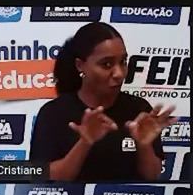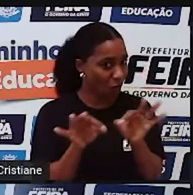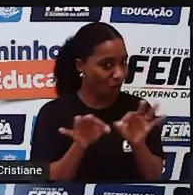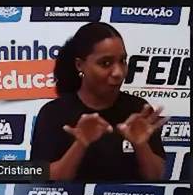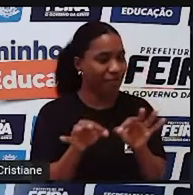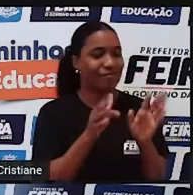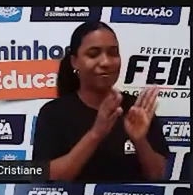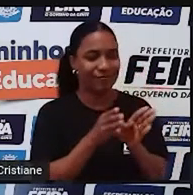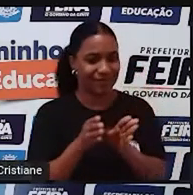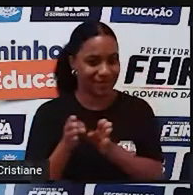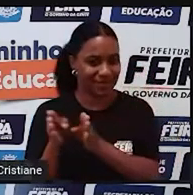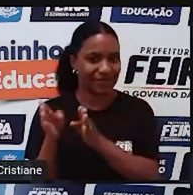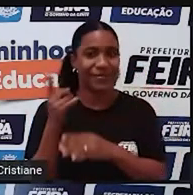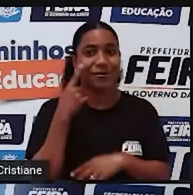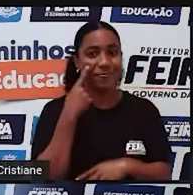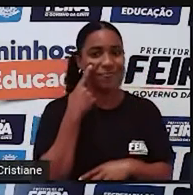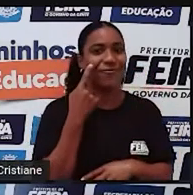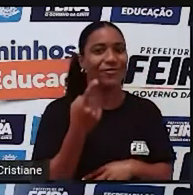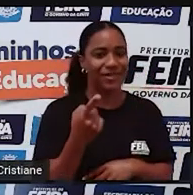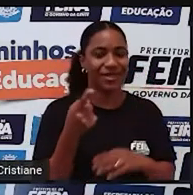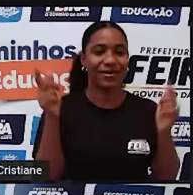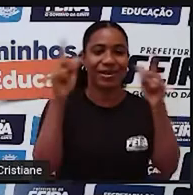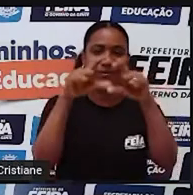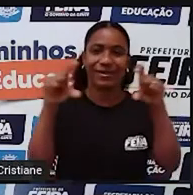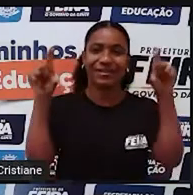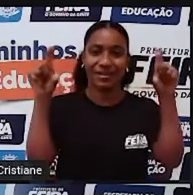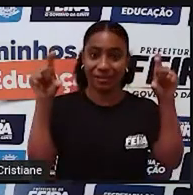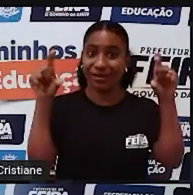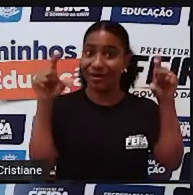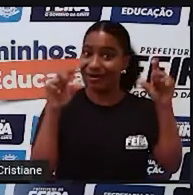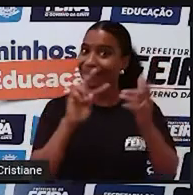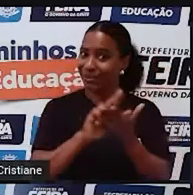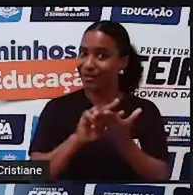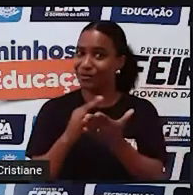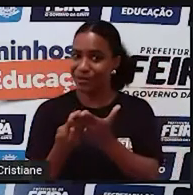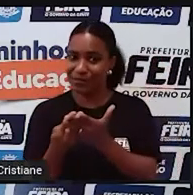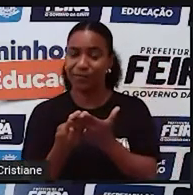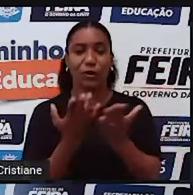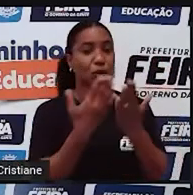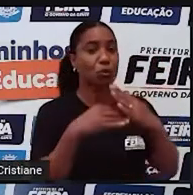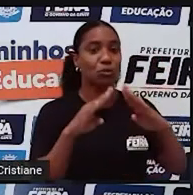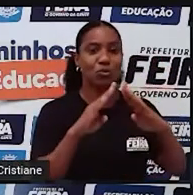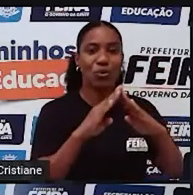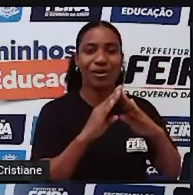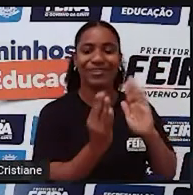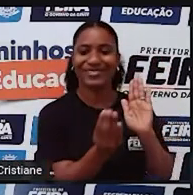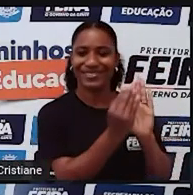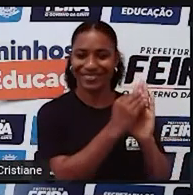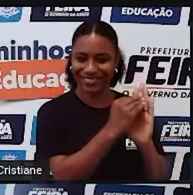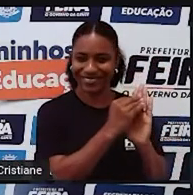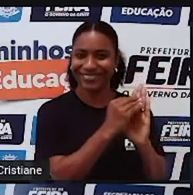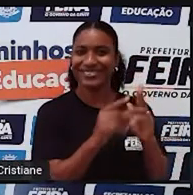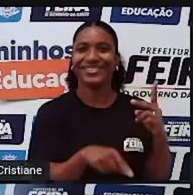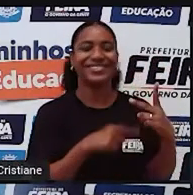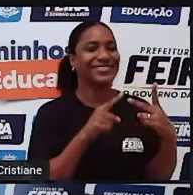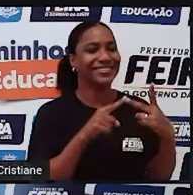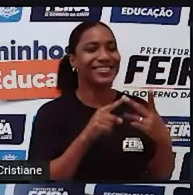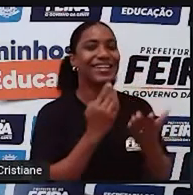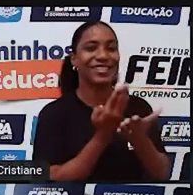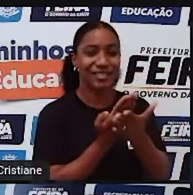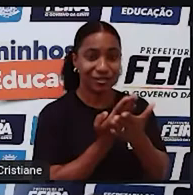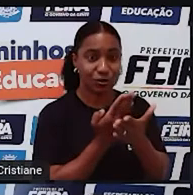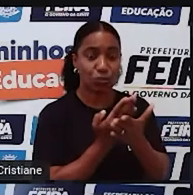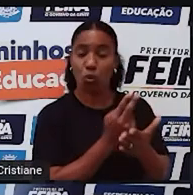Coloquem aí o cabeçalho em inglês. School, o nome da escola onde vocês estudam.